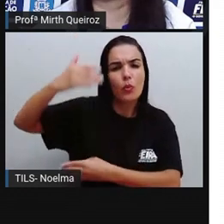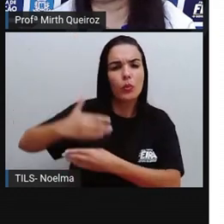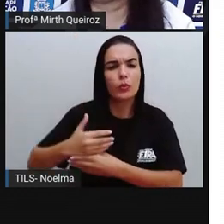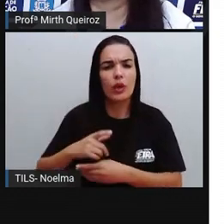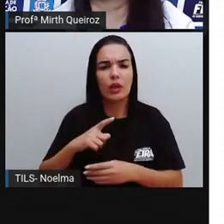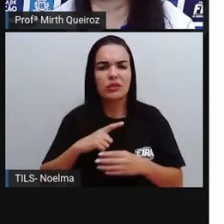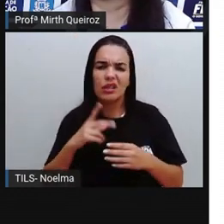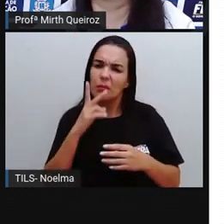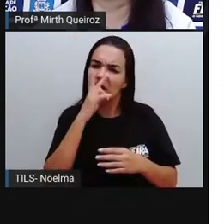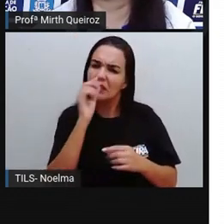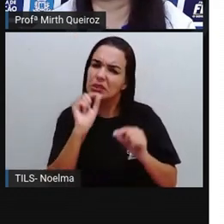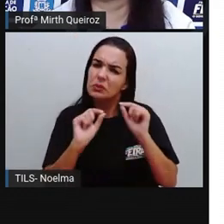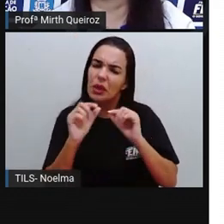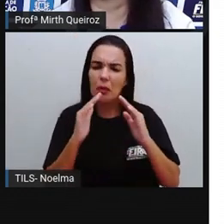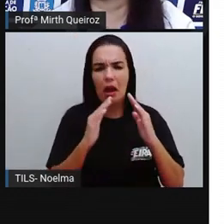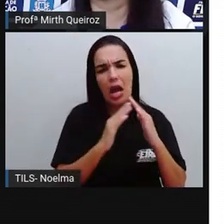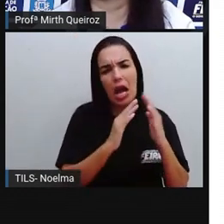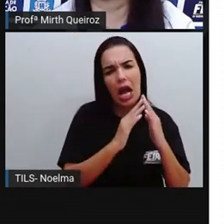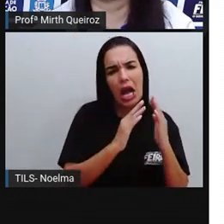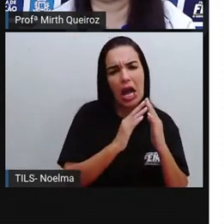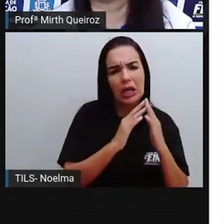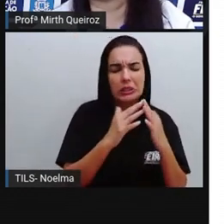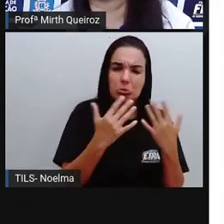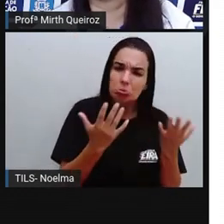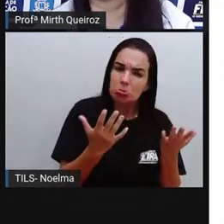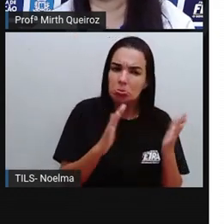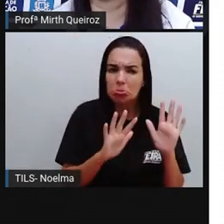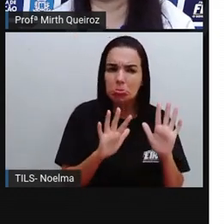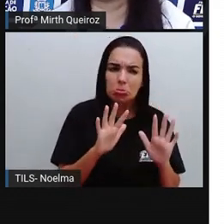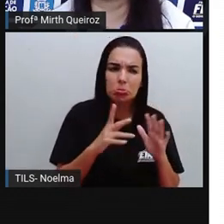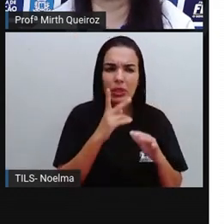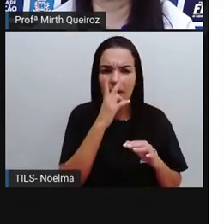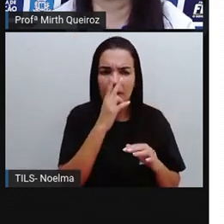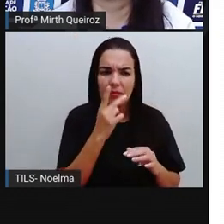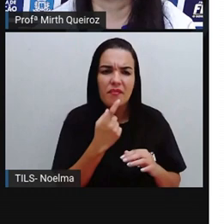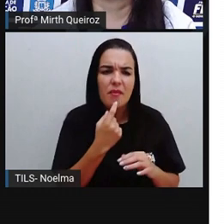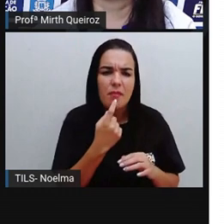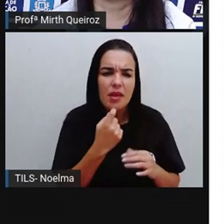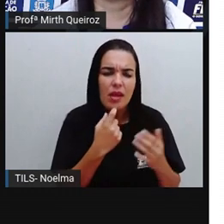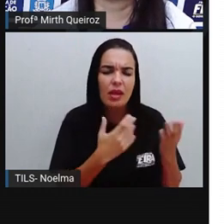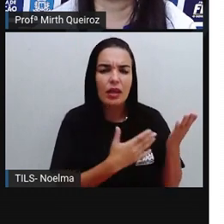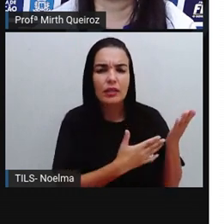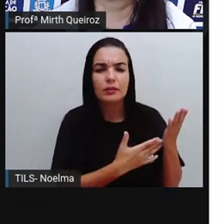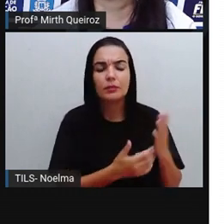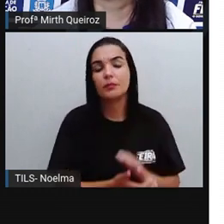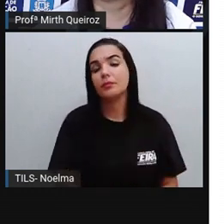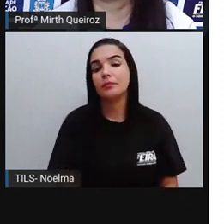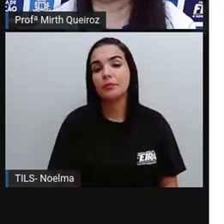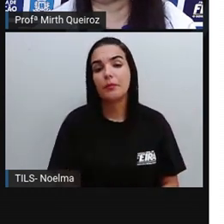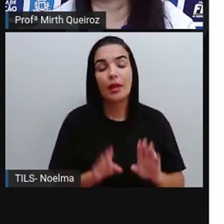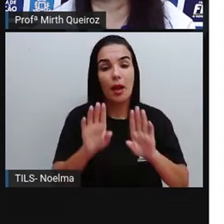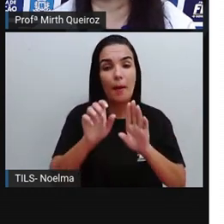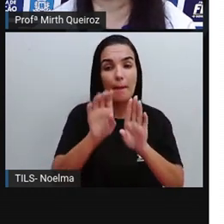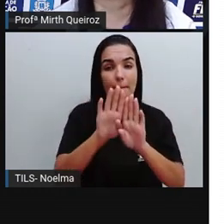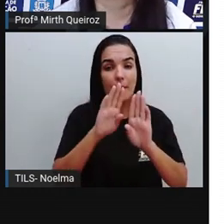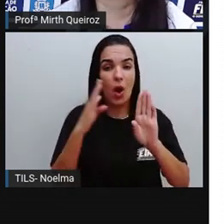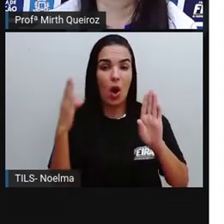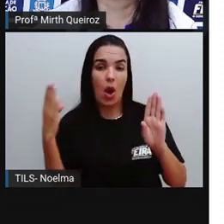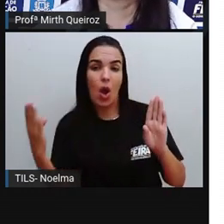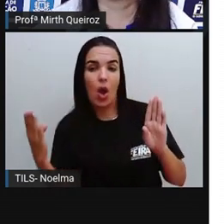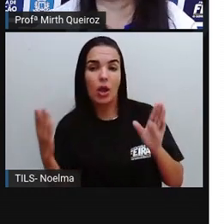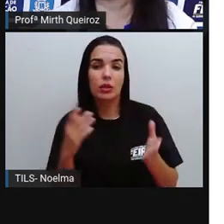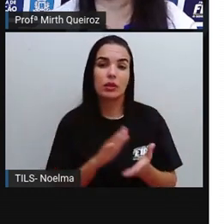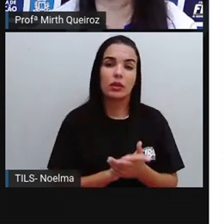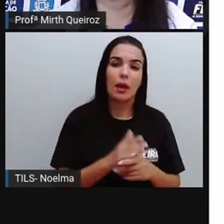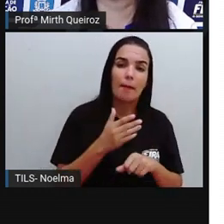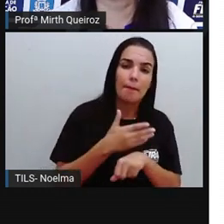a casa, né? Uma casa que é feita aí de vermelho, uma porta